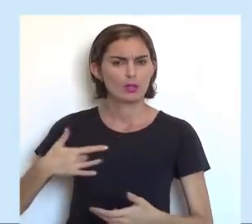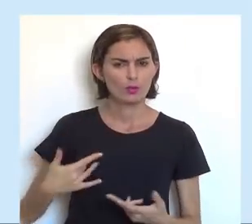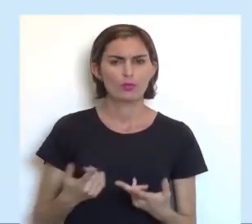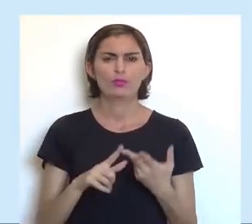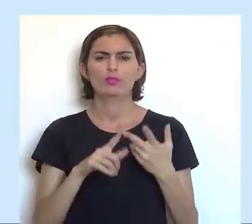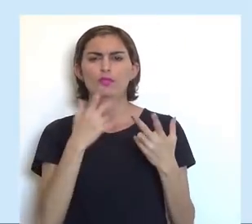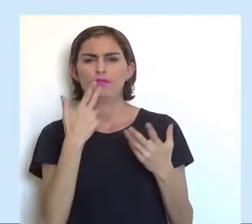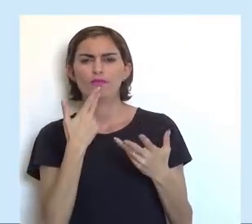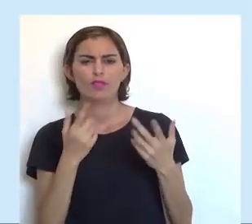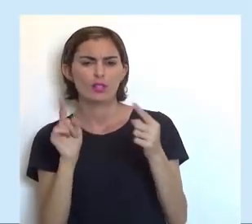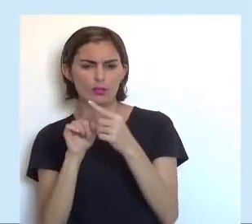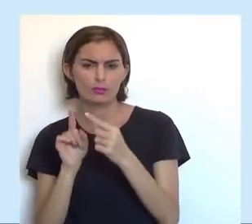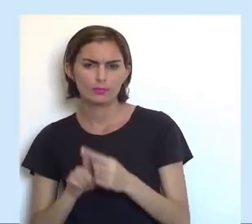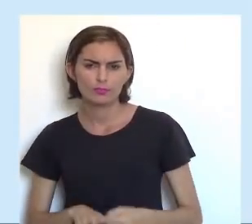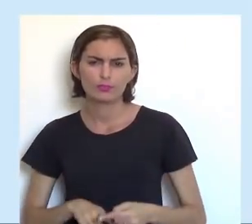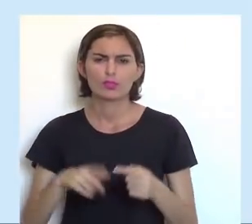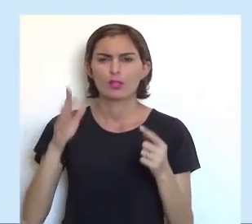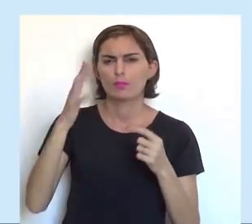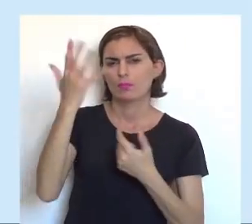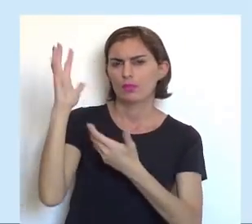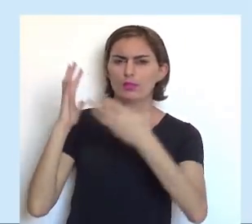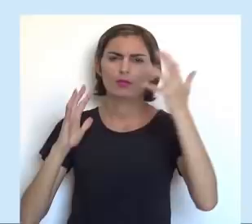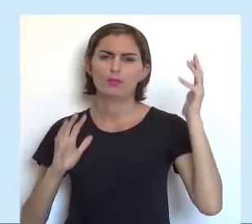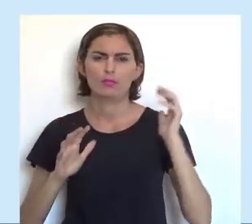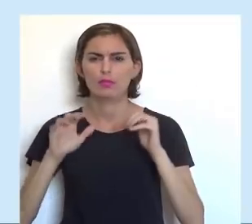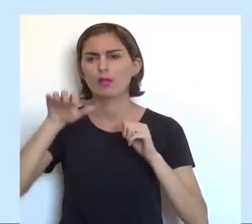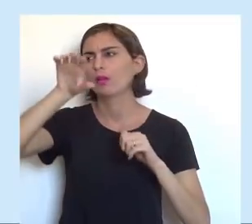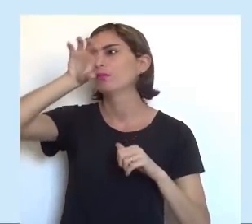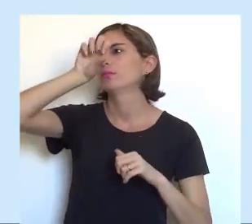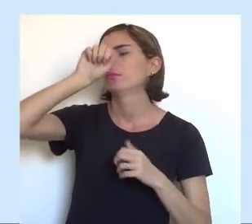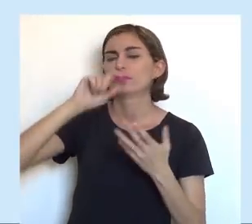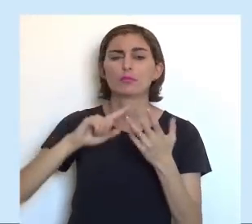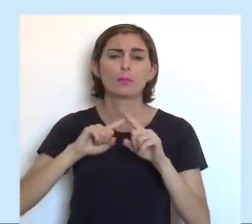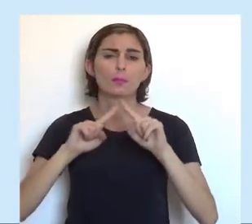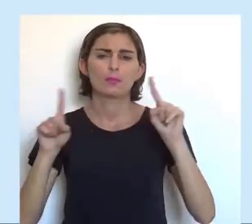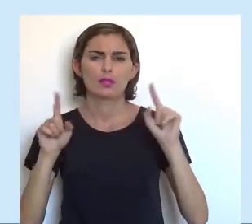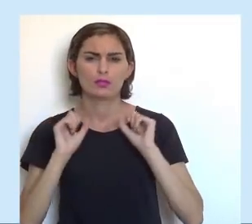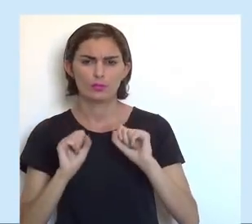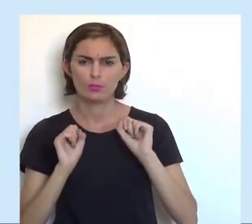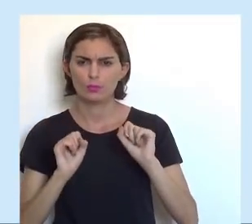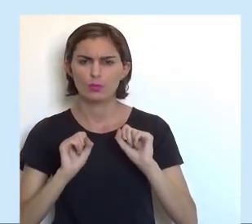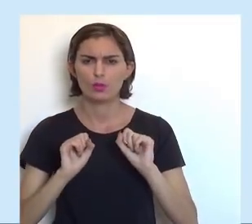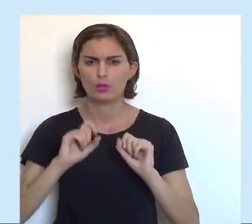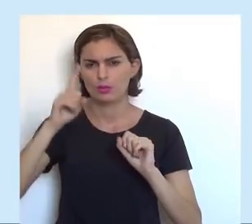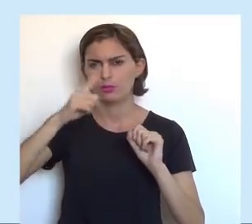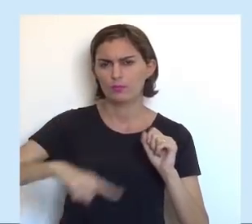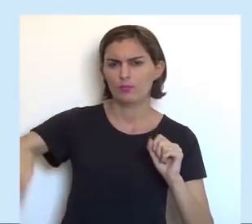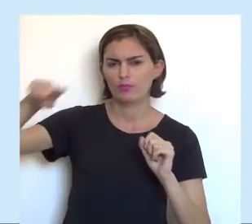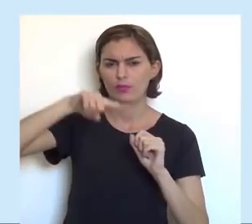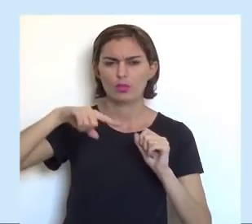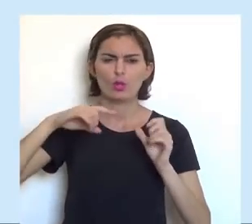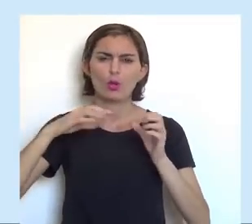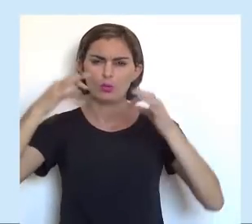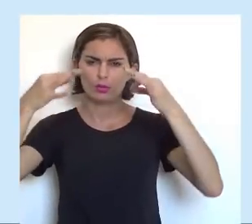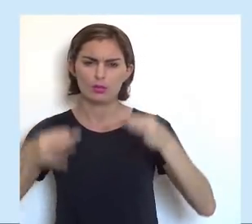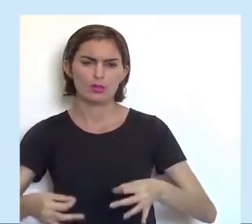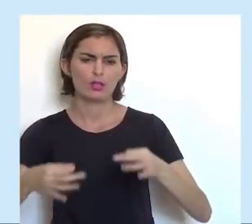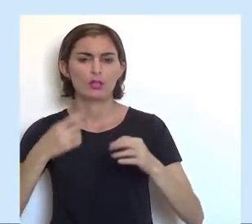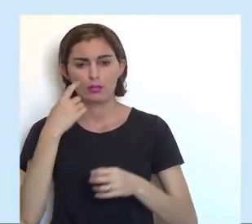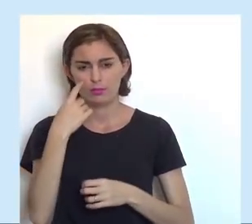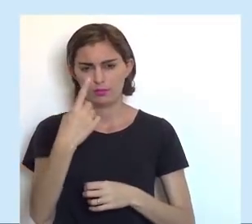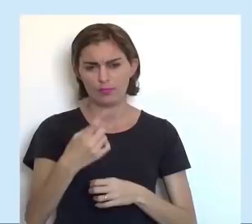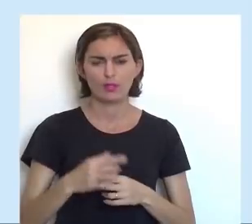saúde, falamos a correlação de pneu e meio ambiente, ar atmosférico, mas a gente pode destinar esse pneu de forma